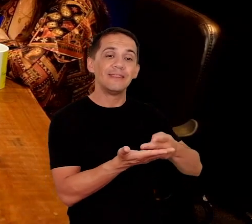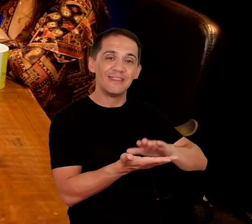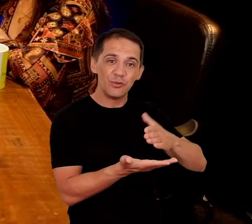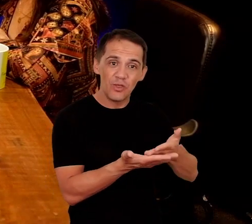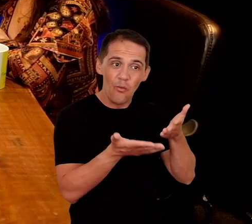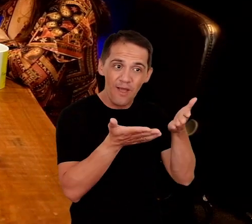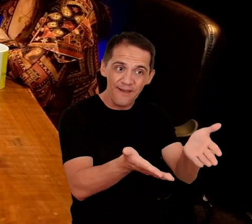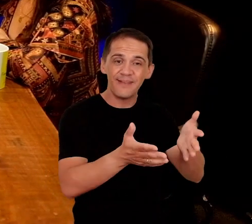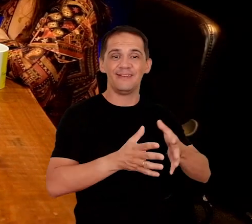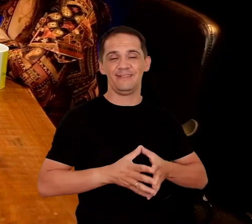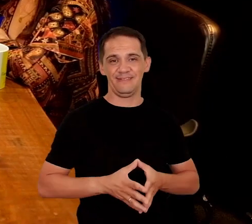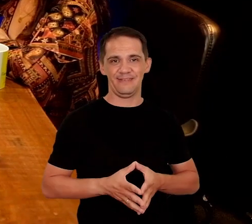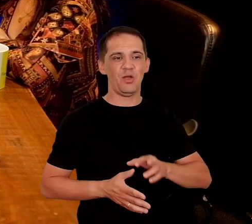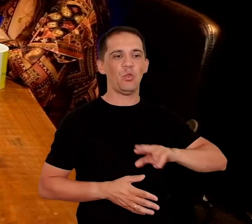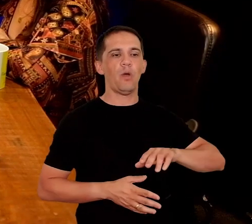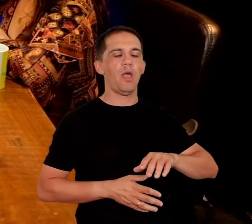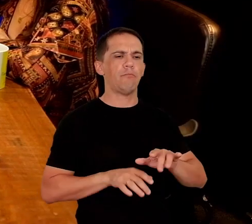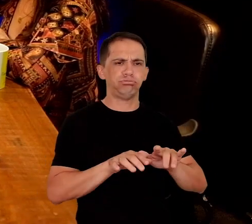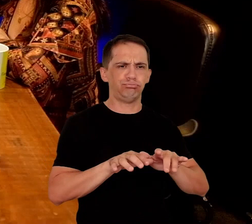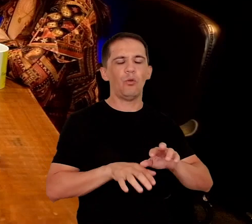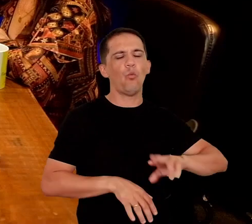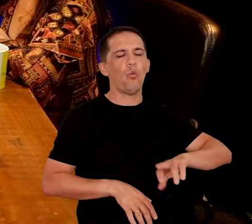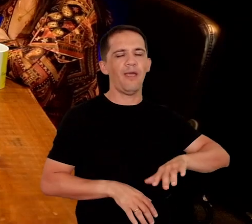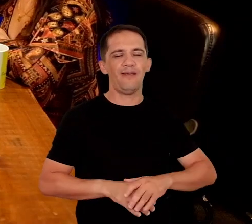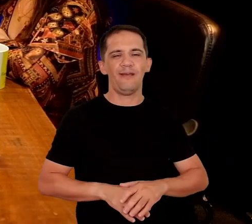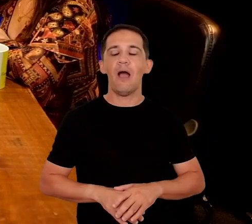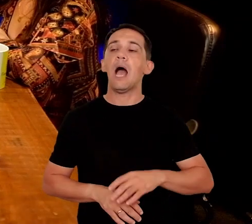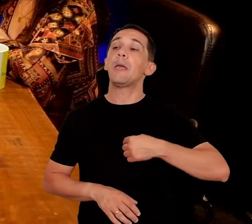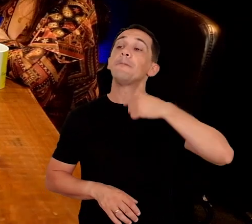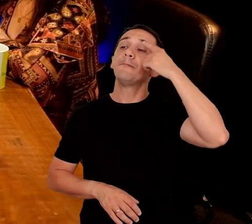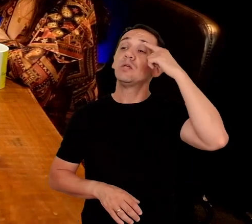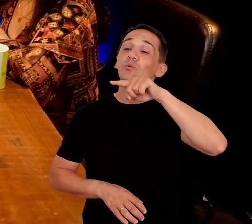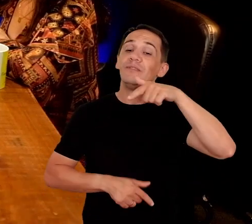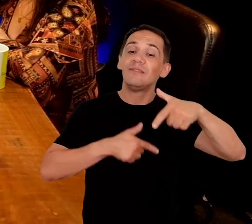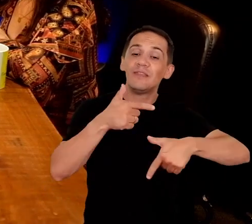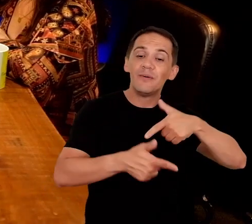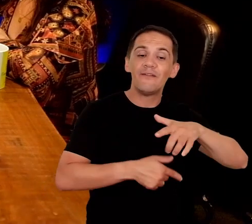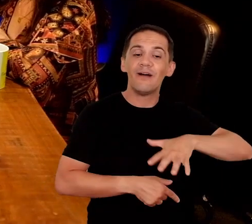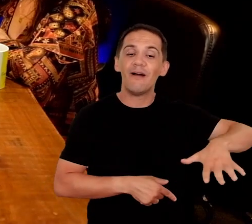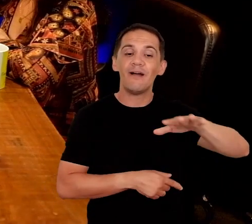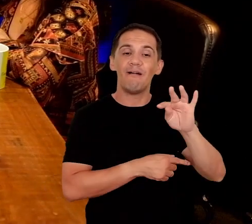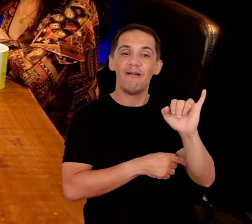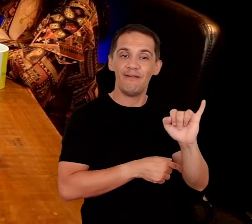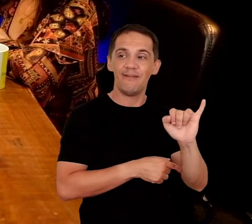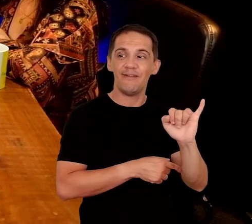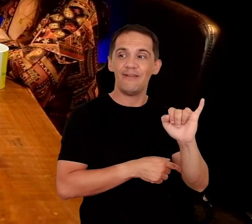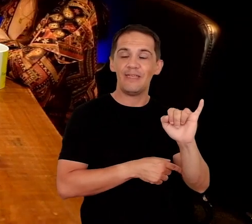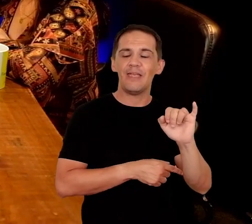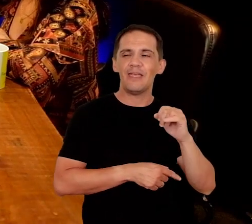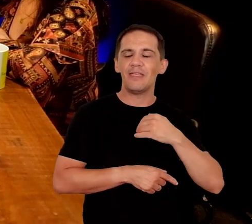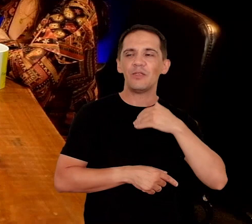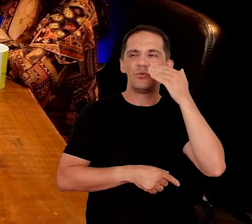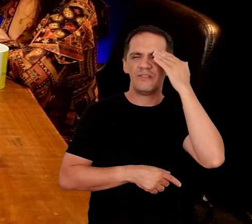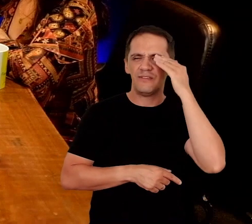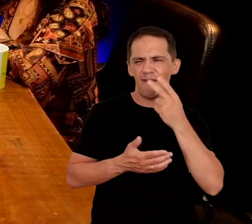área de TI. interpretação. Ah, de de interpretação. Aham, o que ele Isso. mais interpreta Ah, é na área entendi. de Eu carro-chefe. achei que tu trabalhava na área de Carro-chefe. TI Não, antes acho